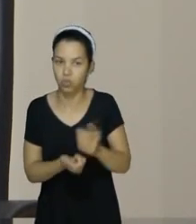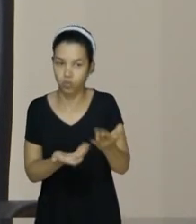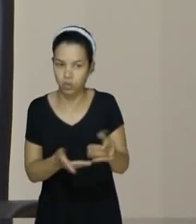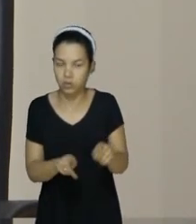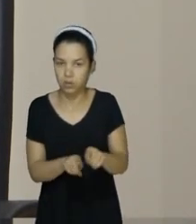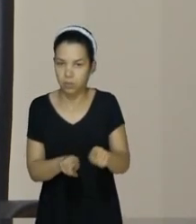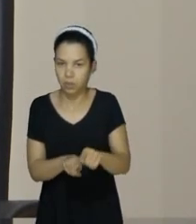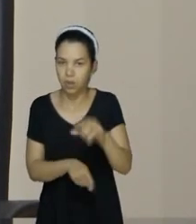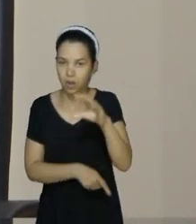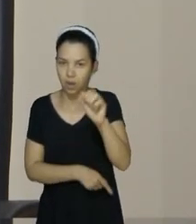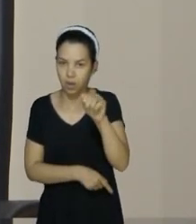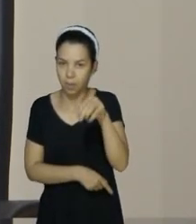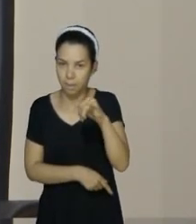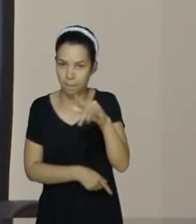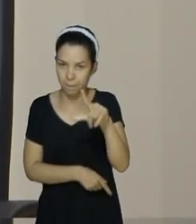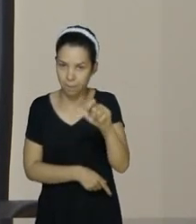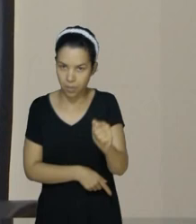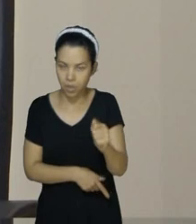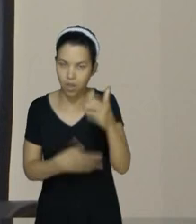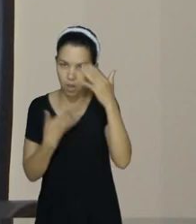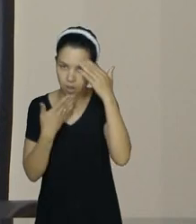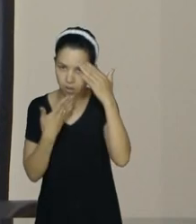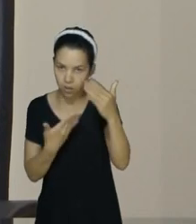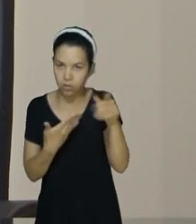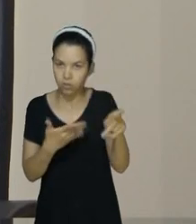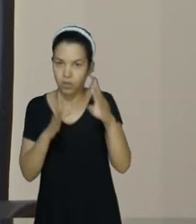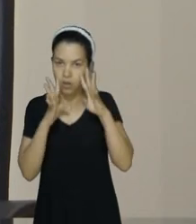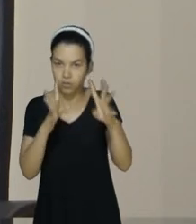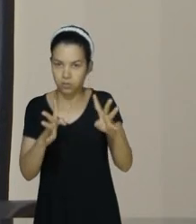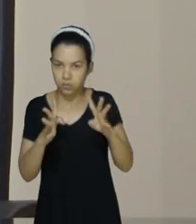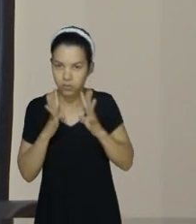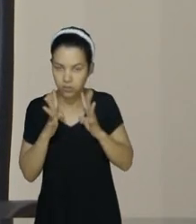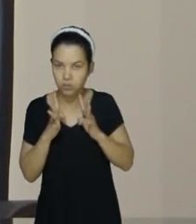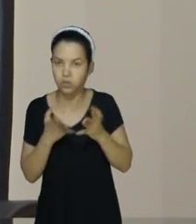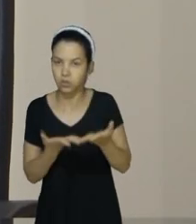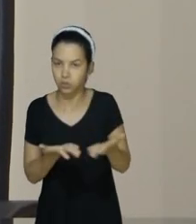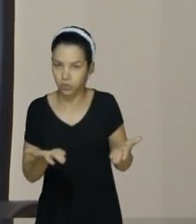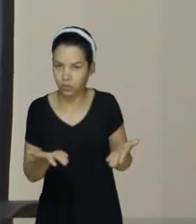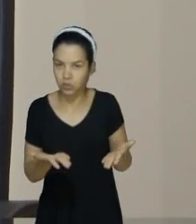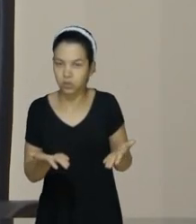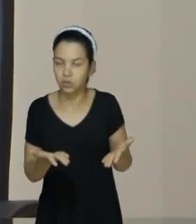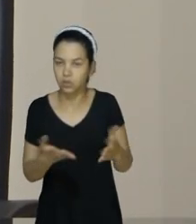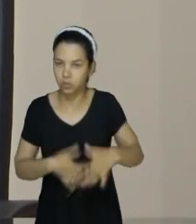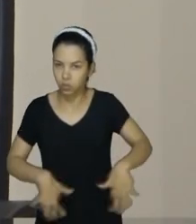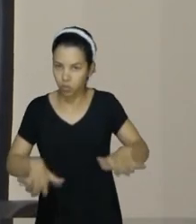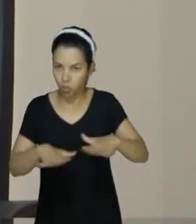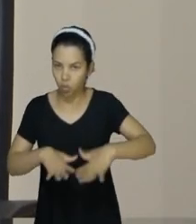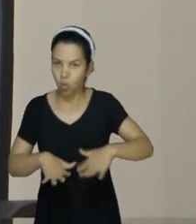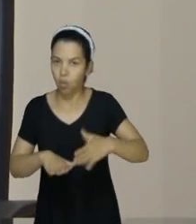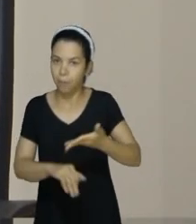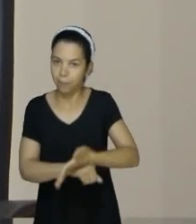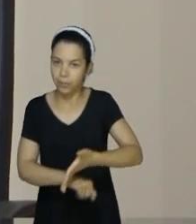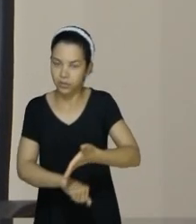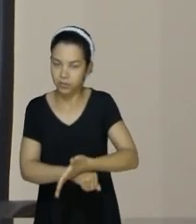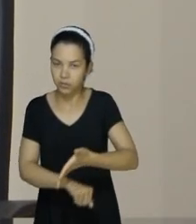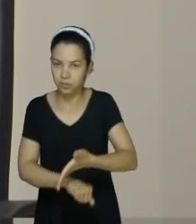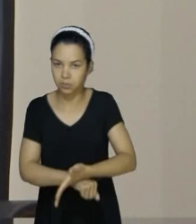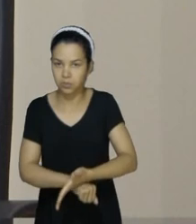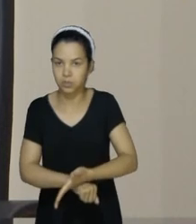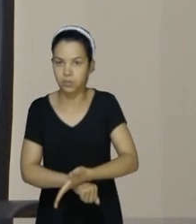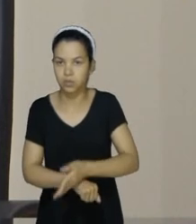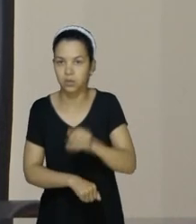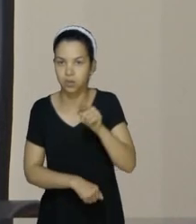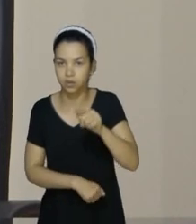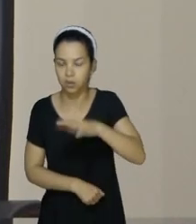Camila, e agradecê-las pela atenção que vocês deram a todos os nossos participantes lá